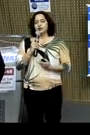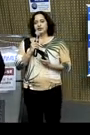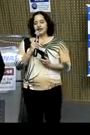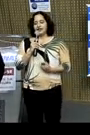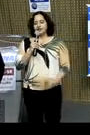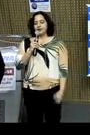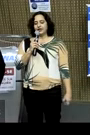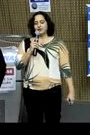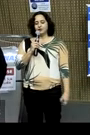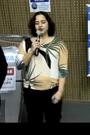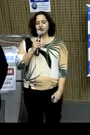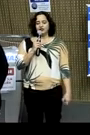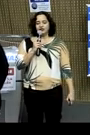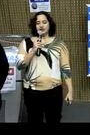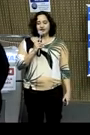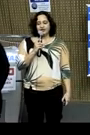mecanismo